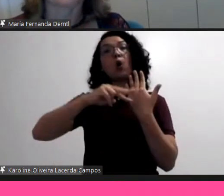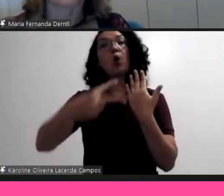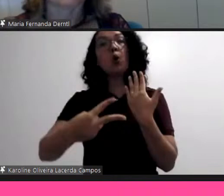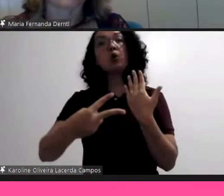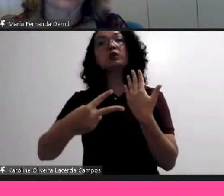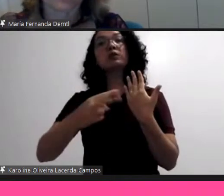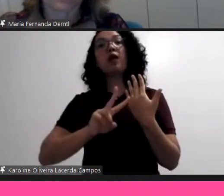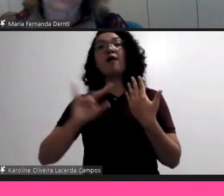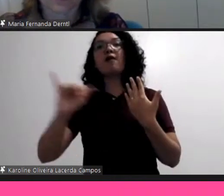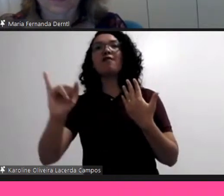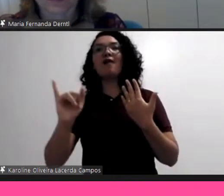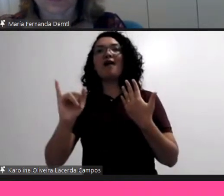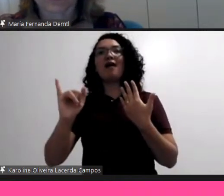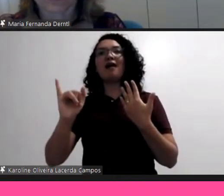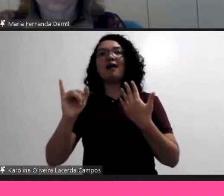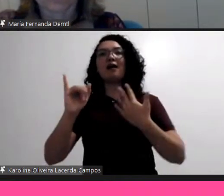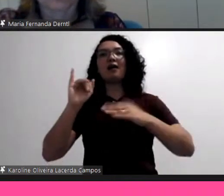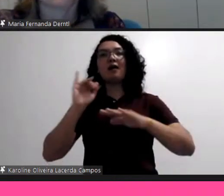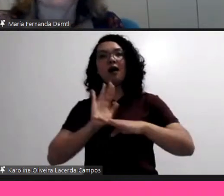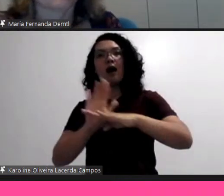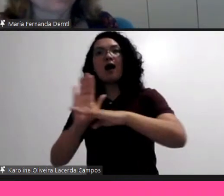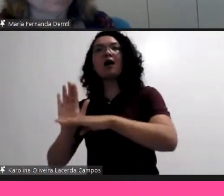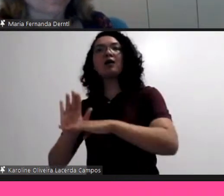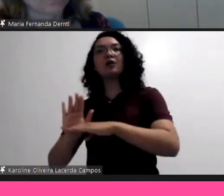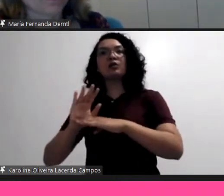profissionais futuros. É isso.